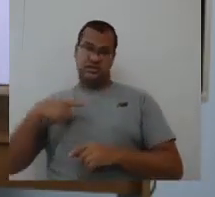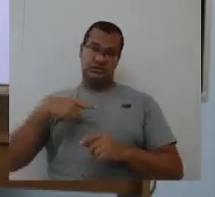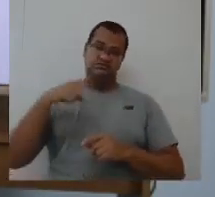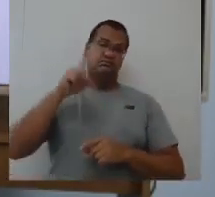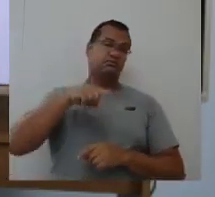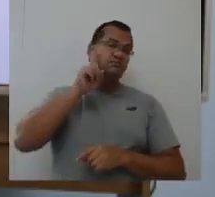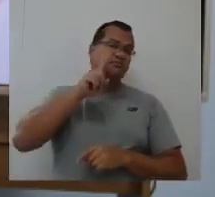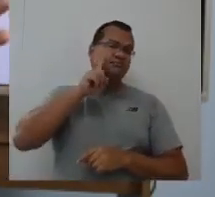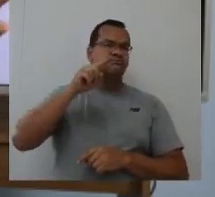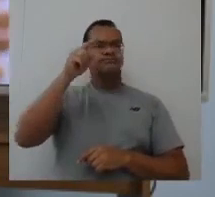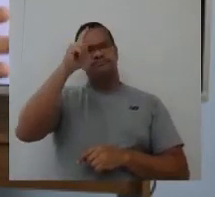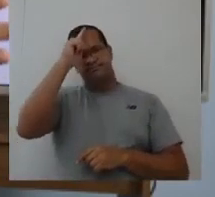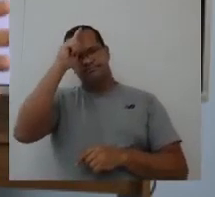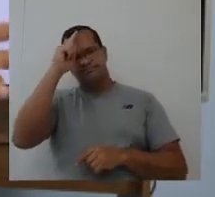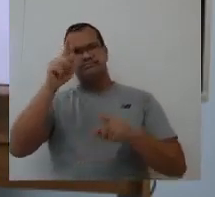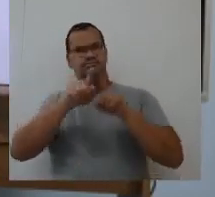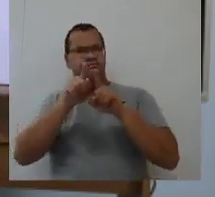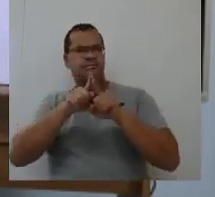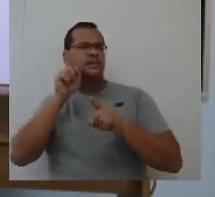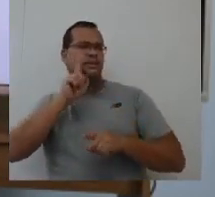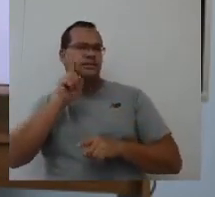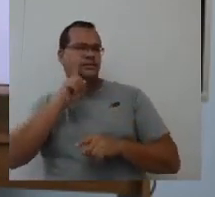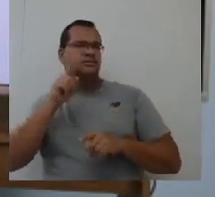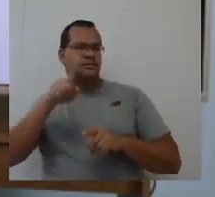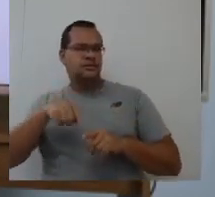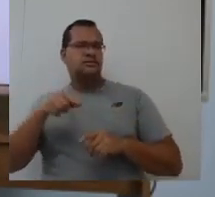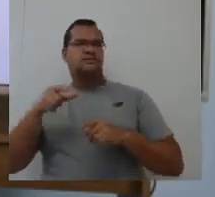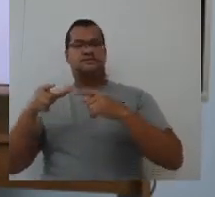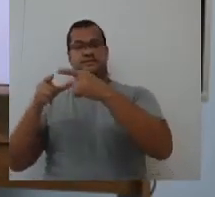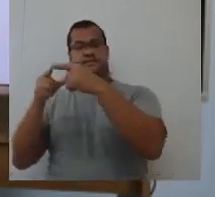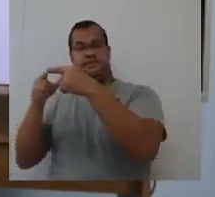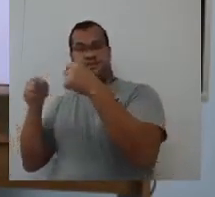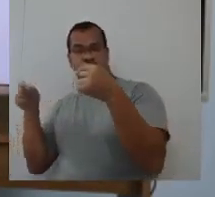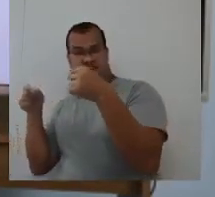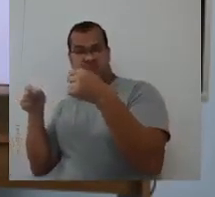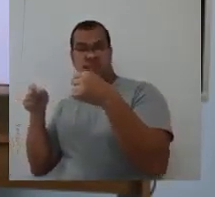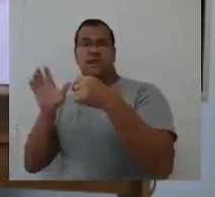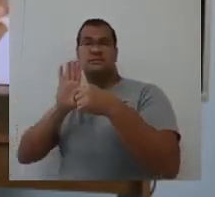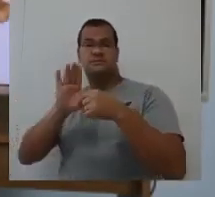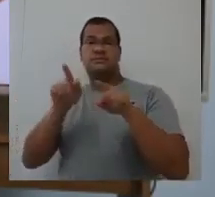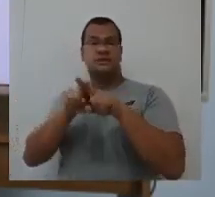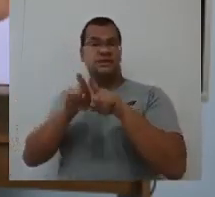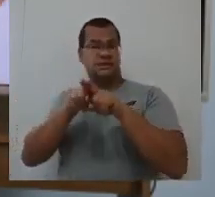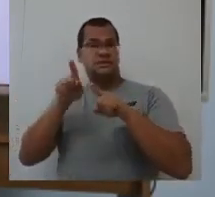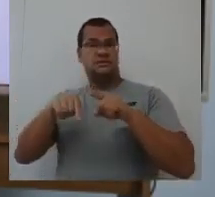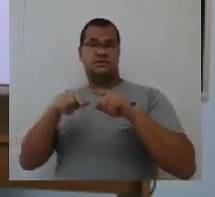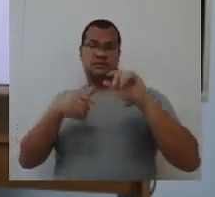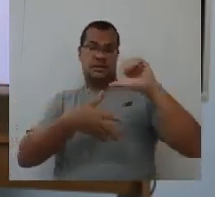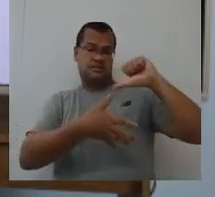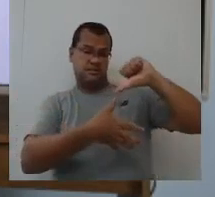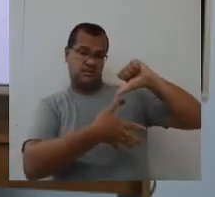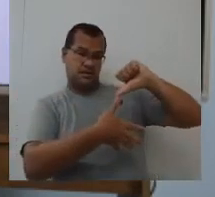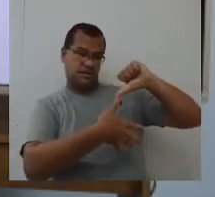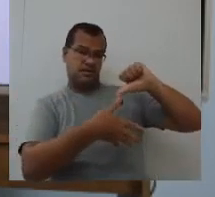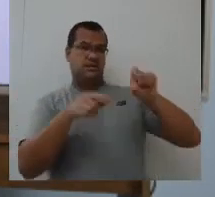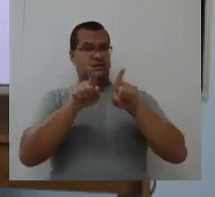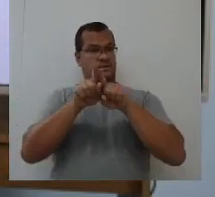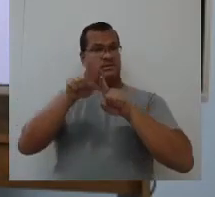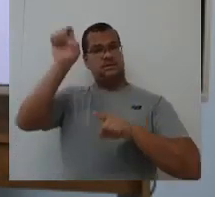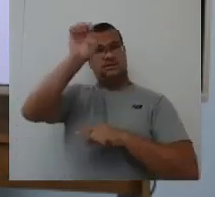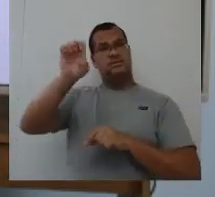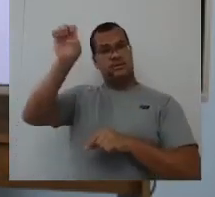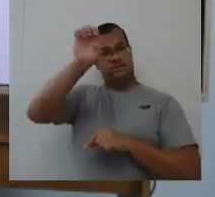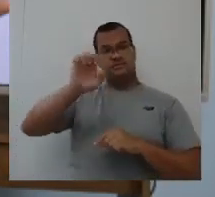Estados Unidos e Japão. Uma das potências eram da asiática, as outras eram da América e da